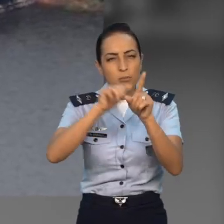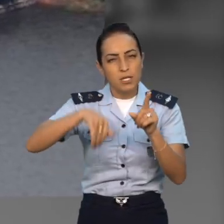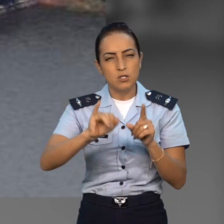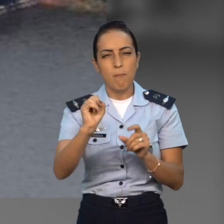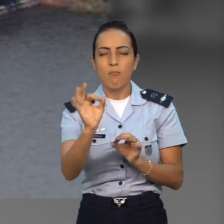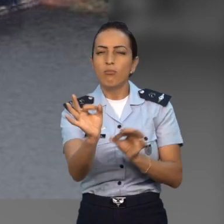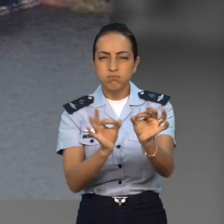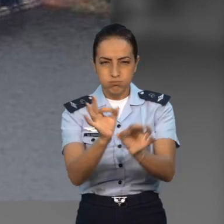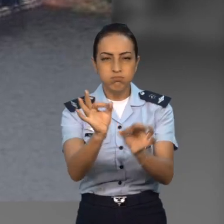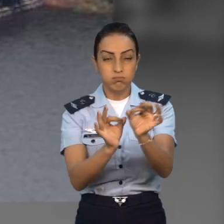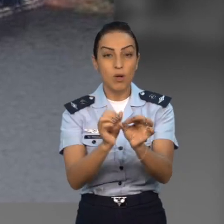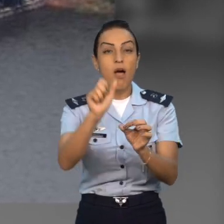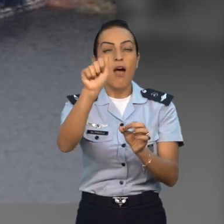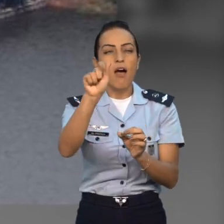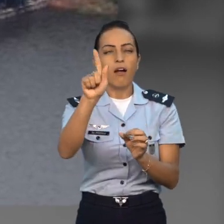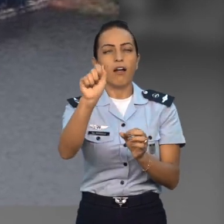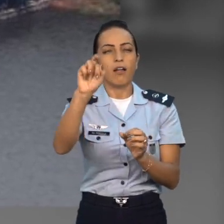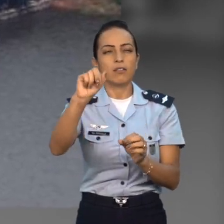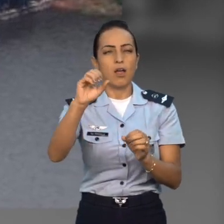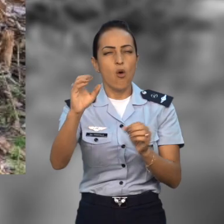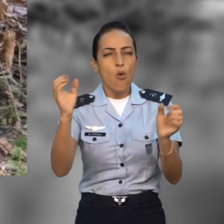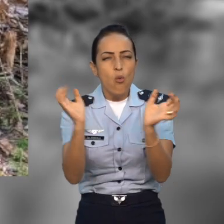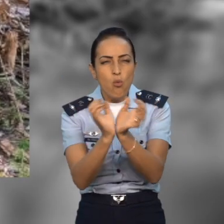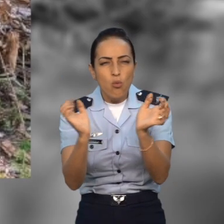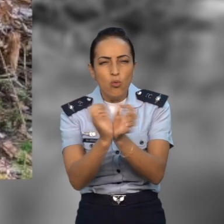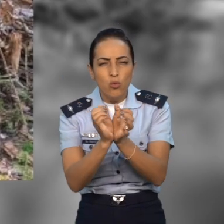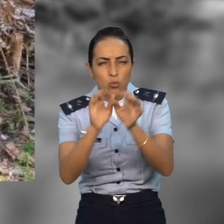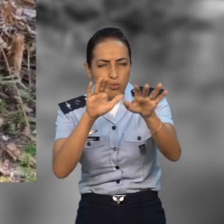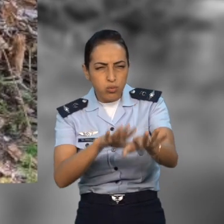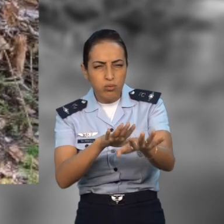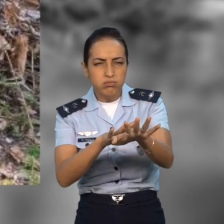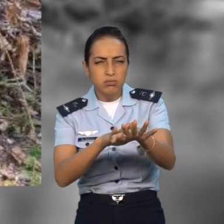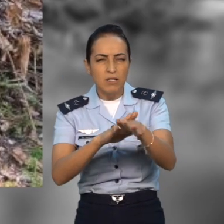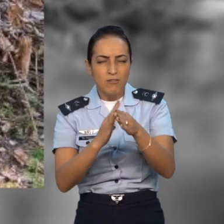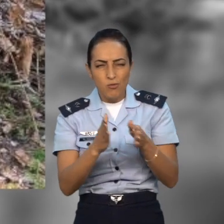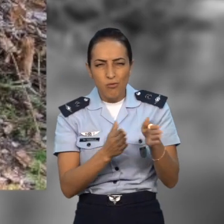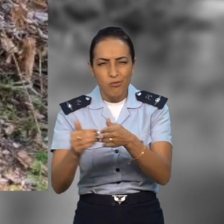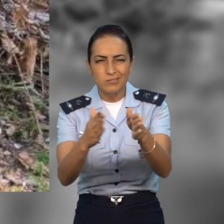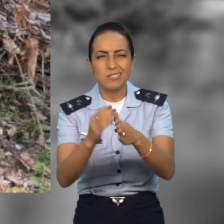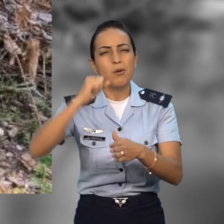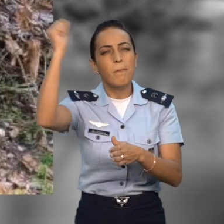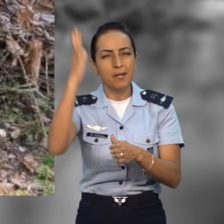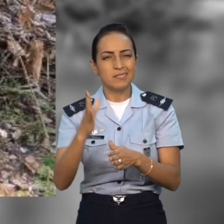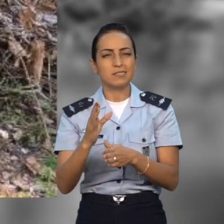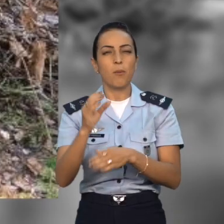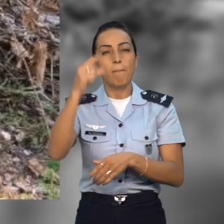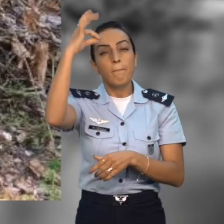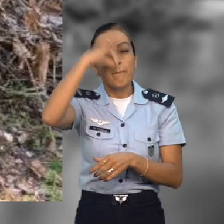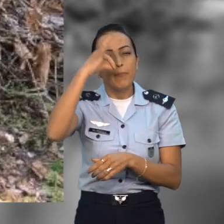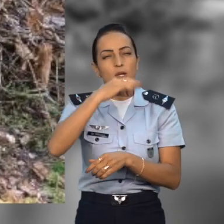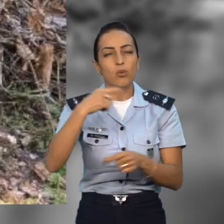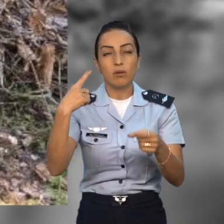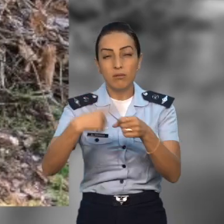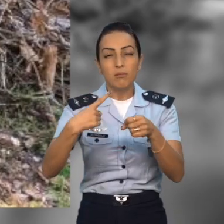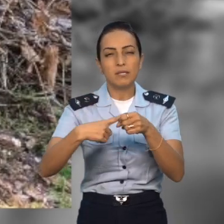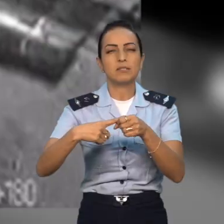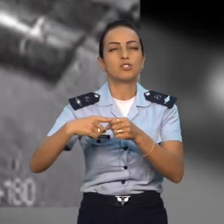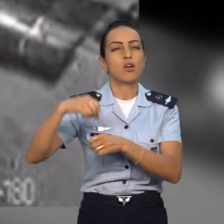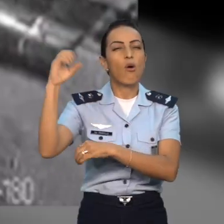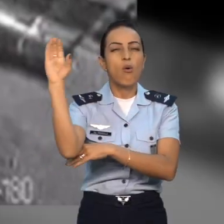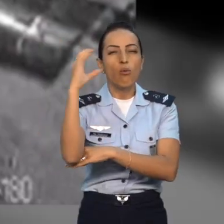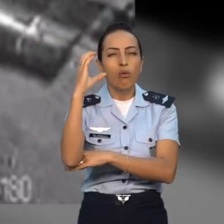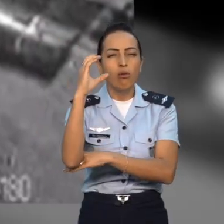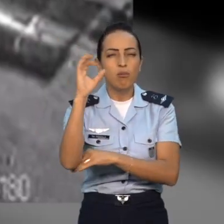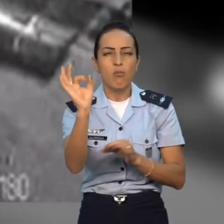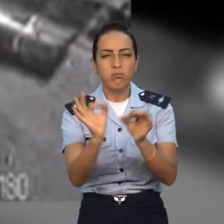a Operação Ágata Comando Conjunto Iara, na faixa de fronteira Brasil, Peru e Colômbia, em